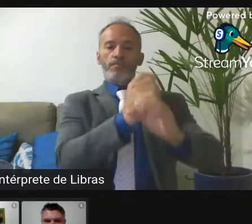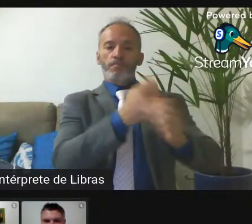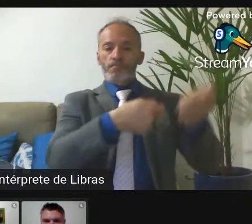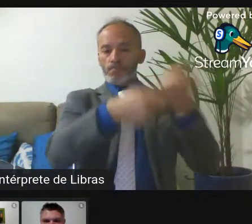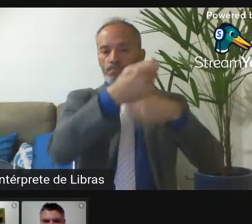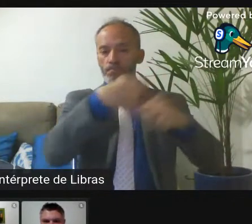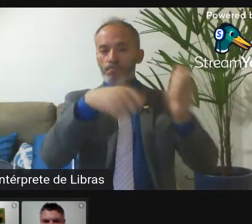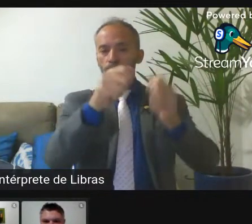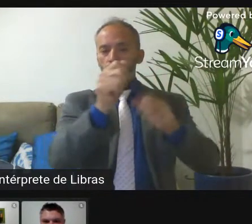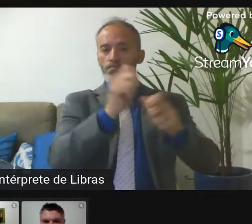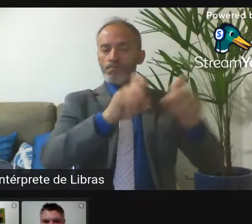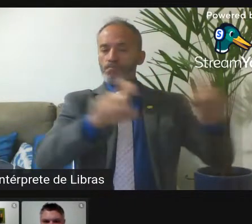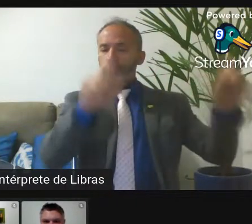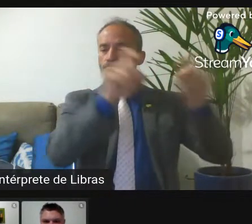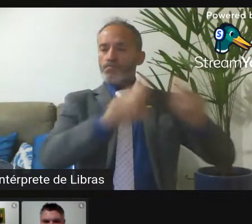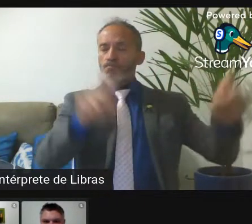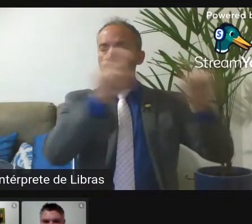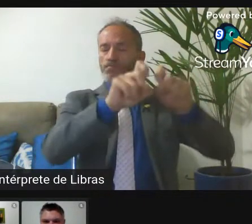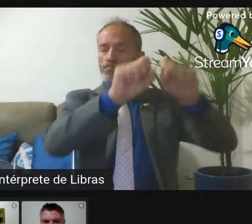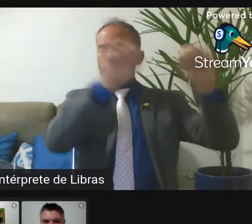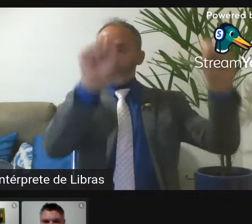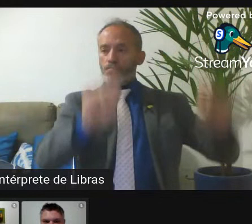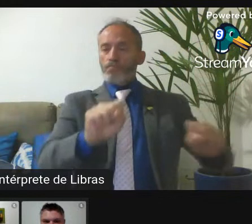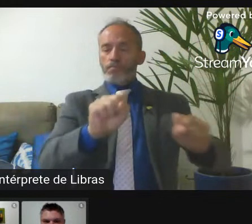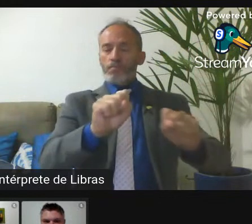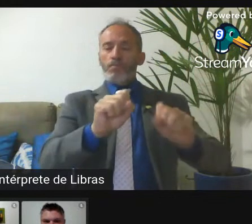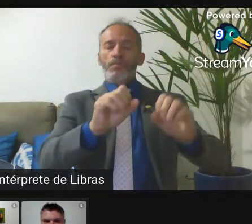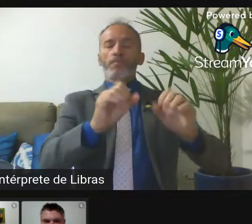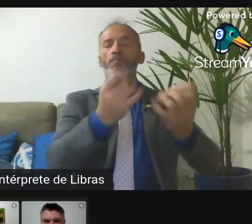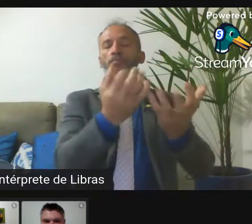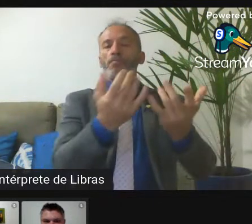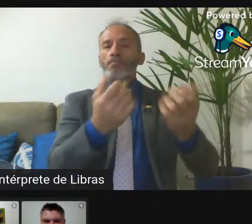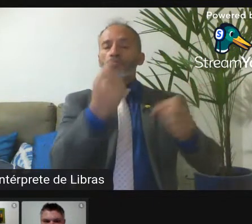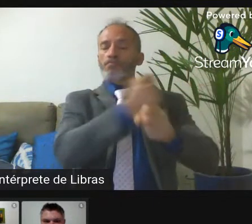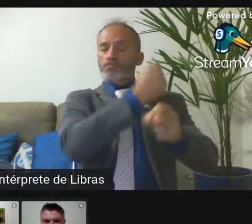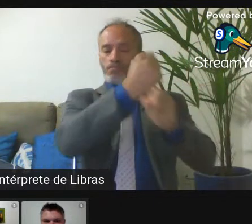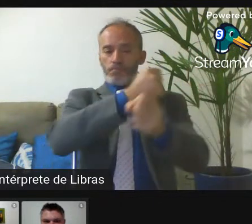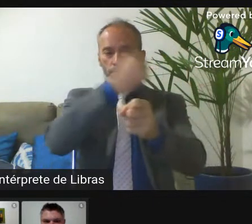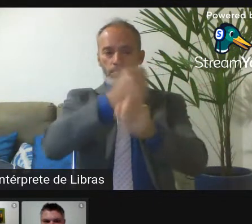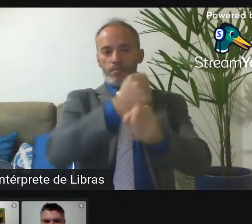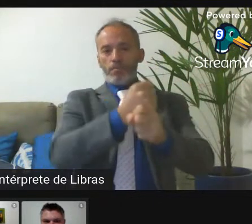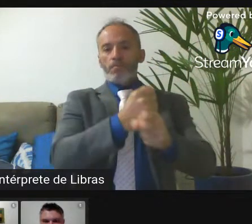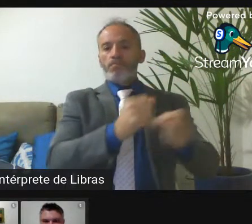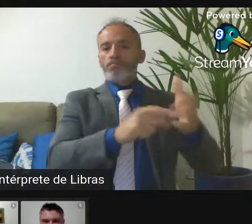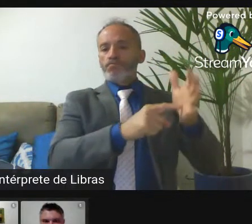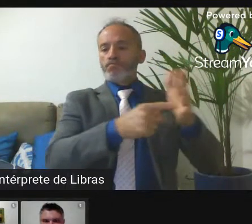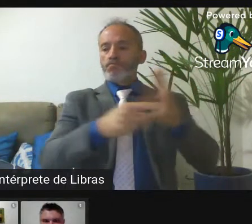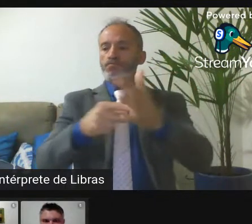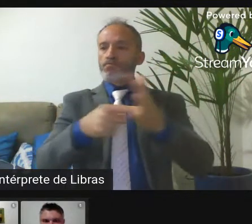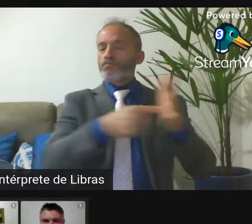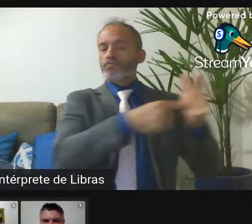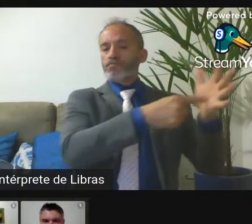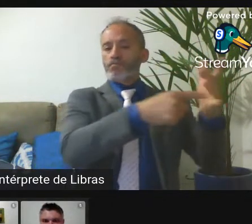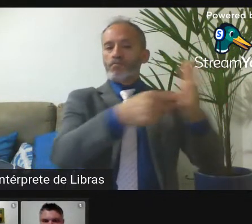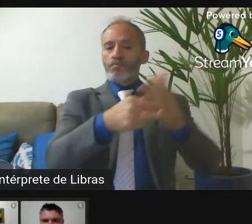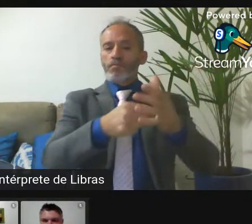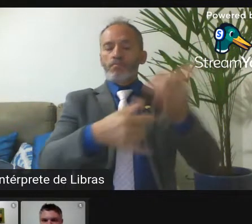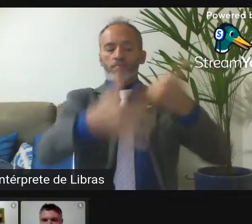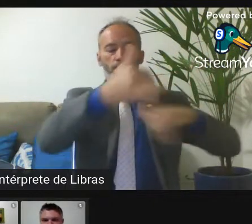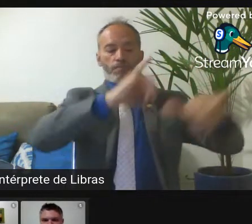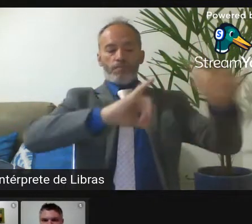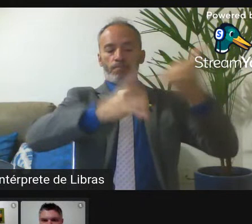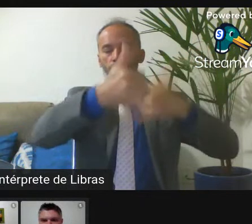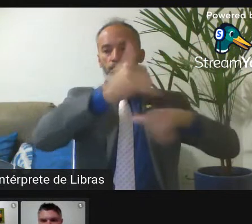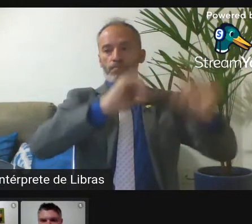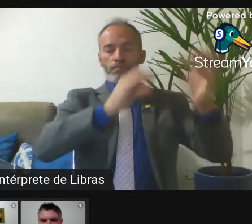e Automação, Engenharia Civil, Engenharia Mecânica, Engenharia Química